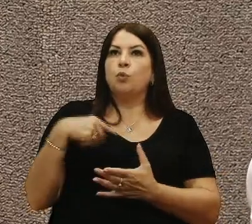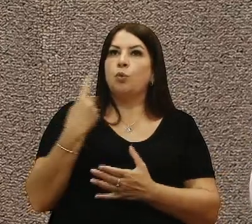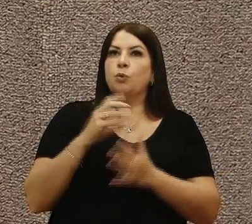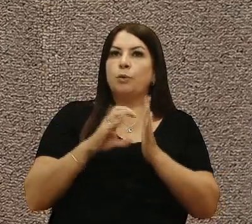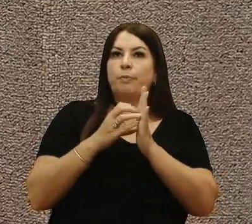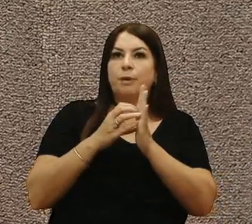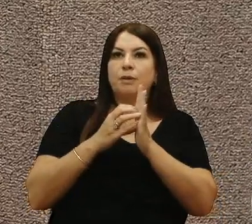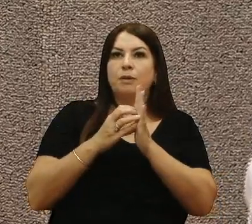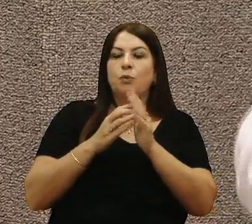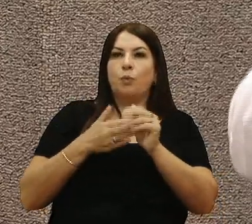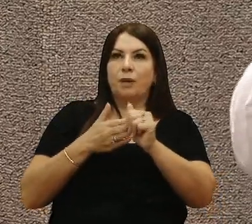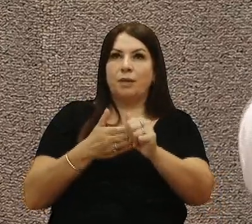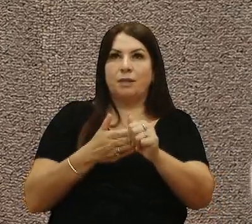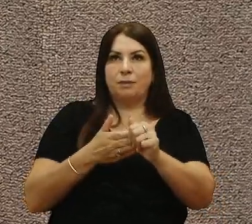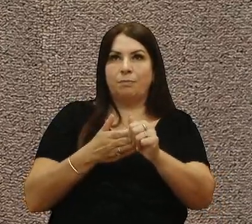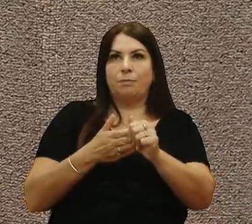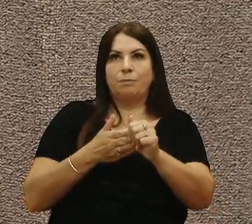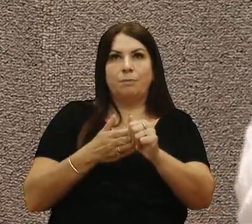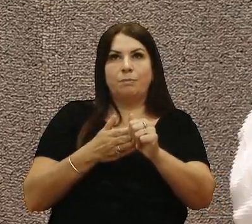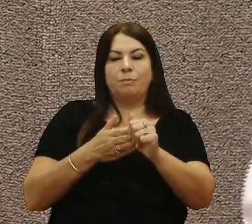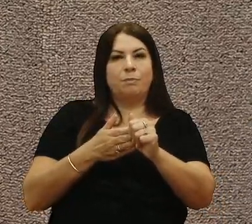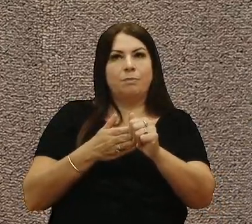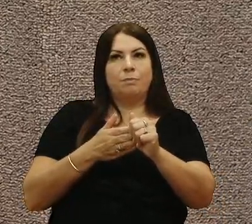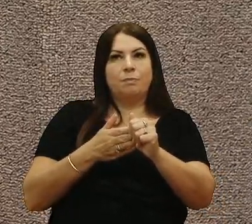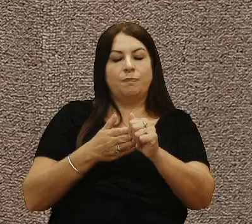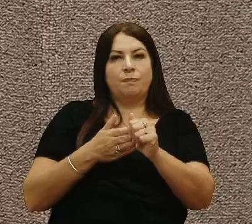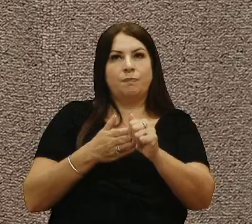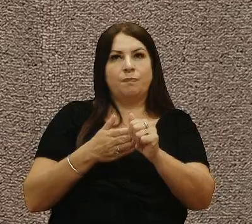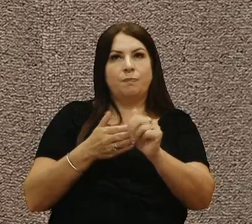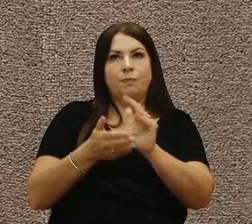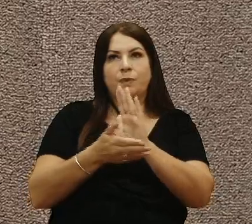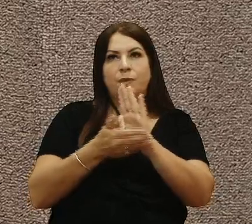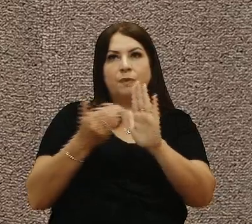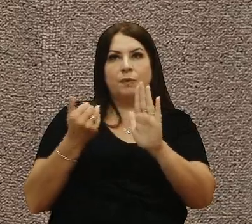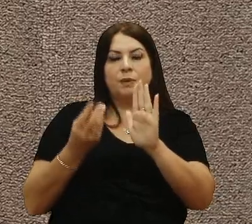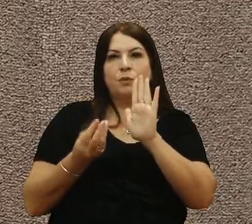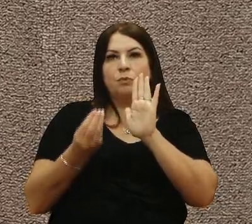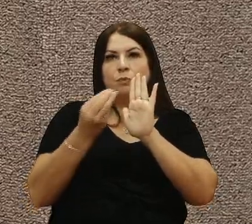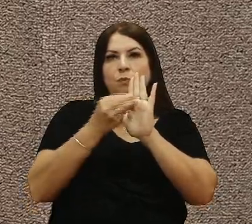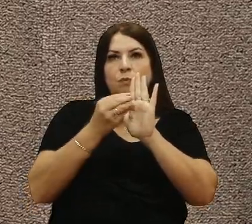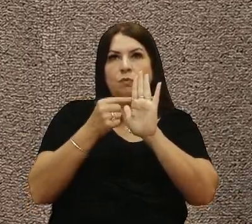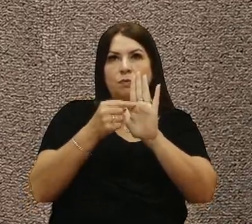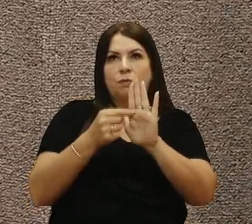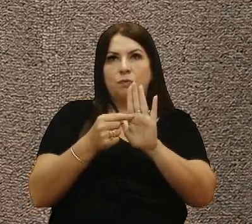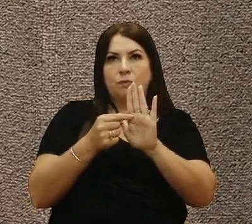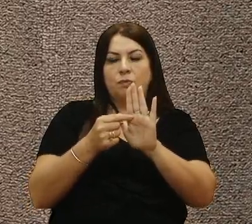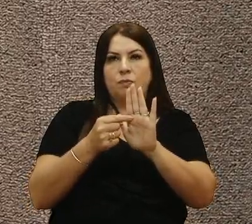bancada orienta o voto pela supressão do disposto no